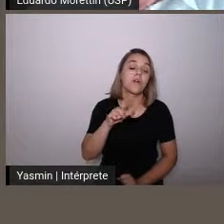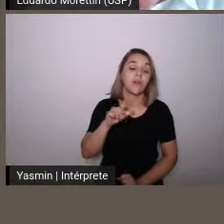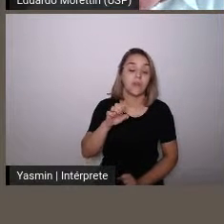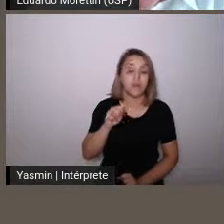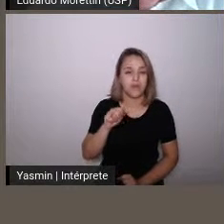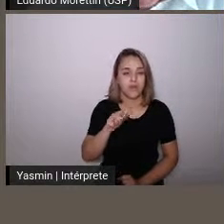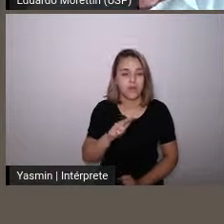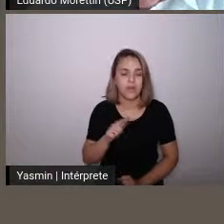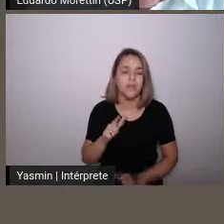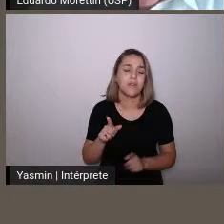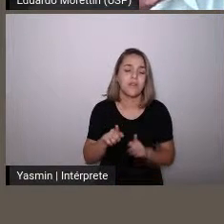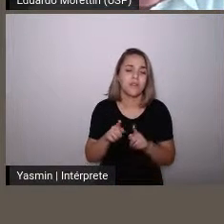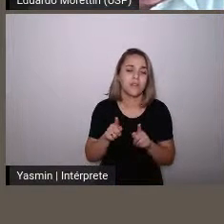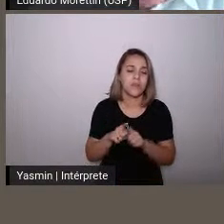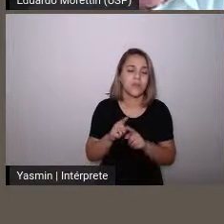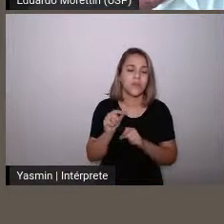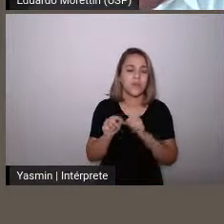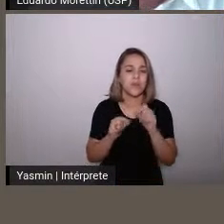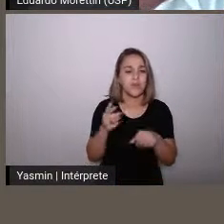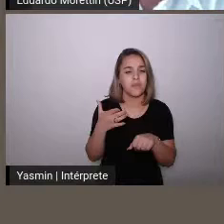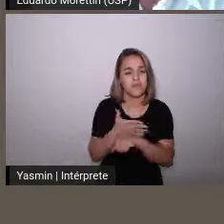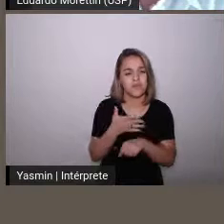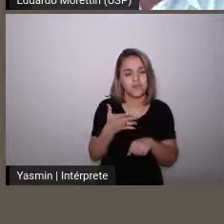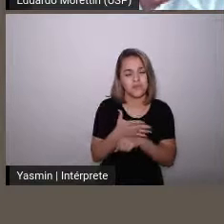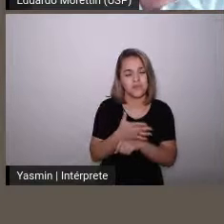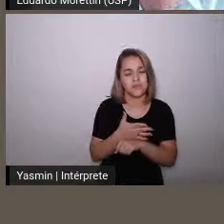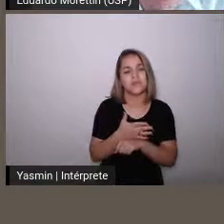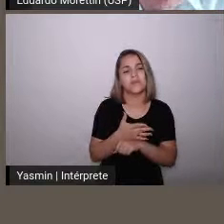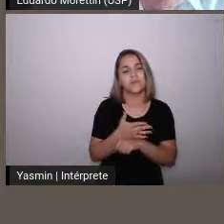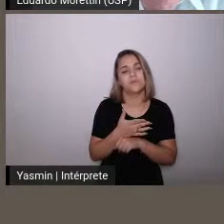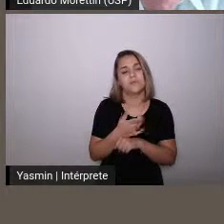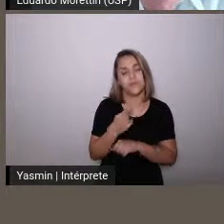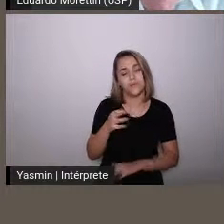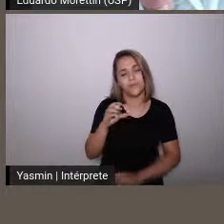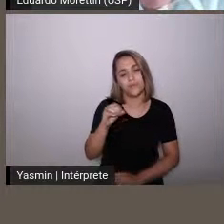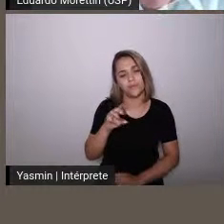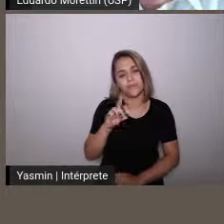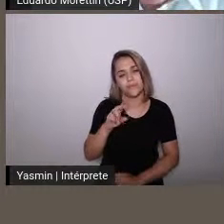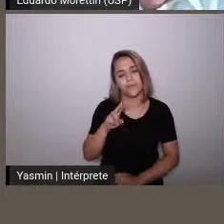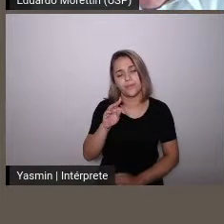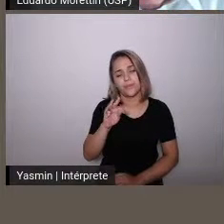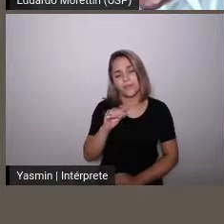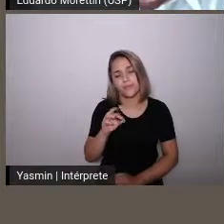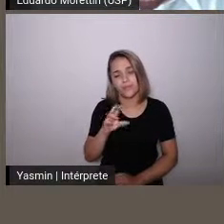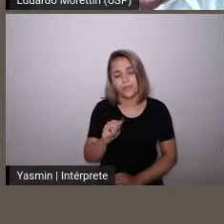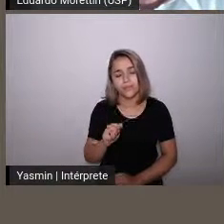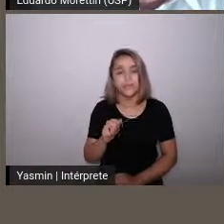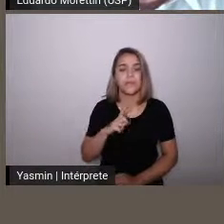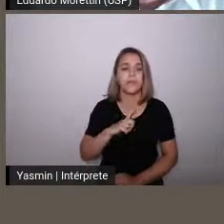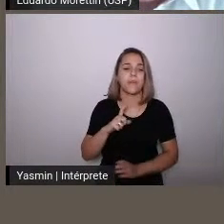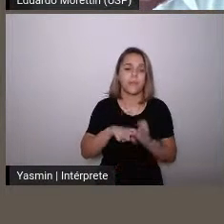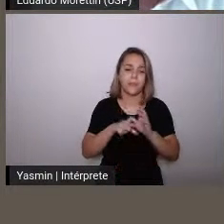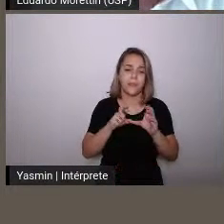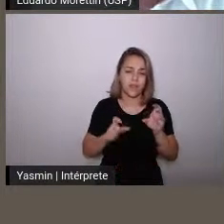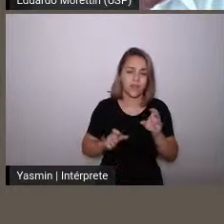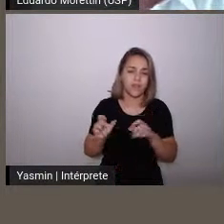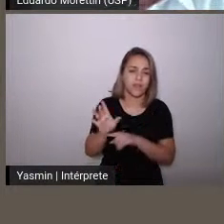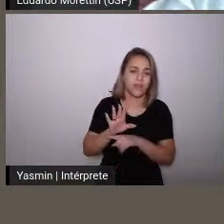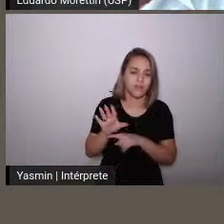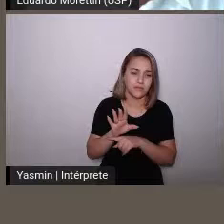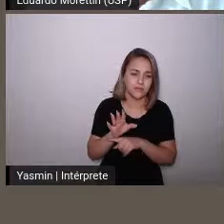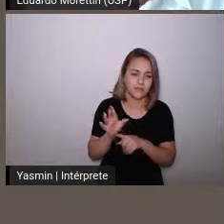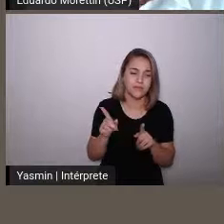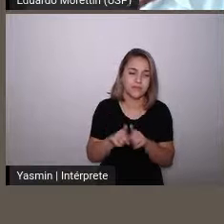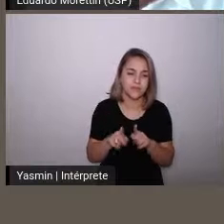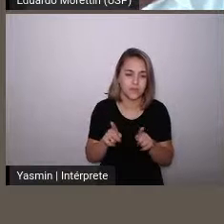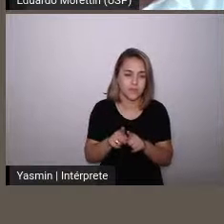de Delpica, que participaram com a produtora Independência Filme, da qual eram sócios com o irmão de Menotti, José,